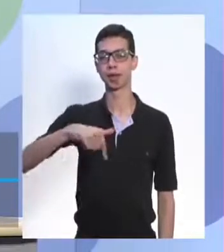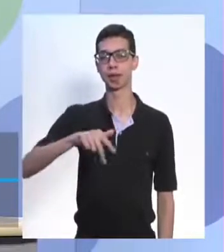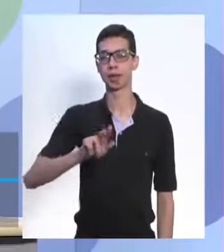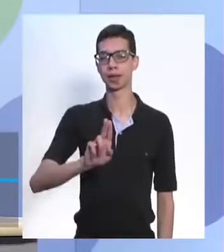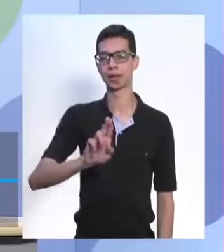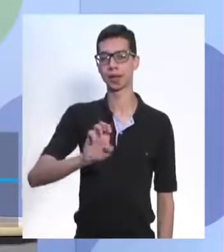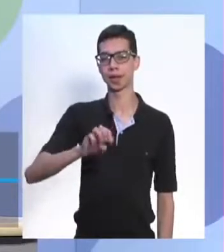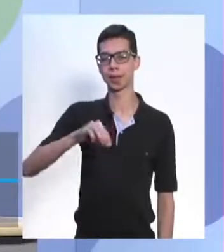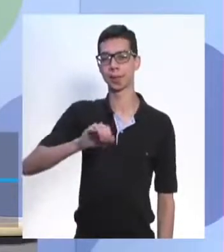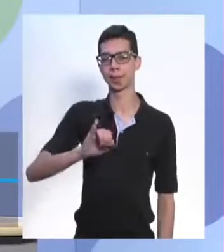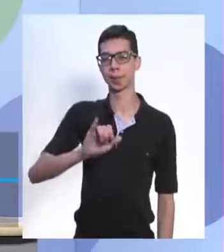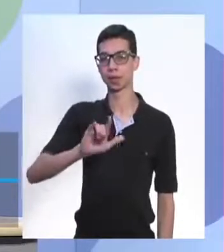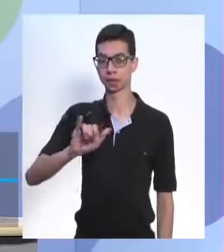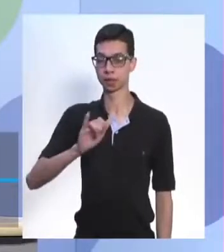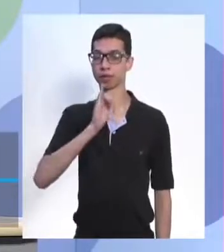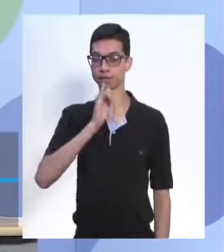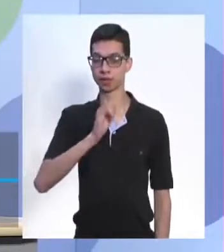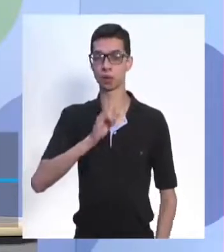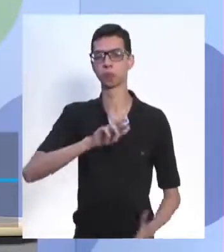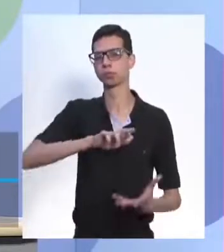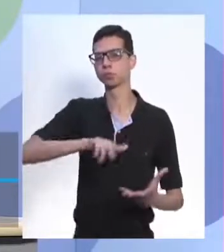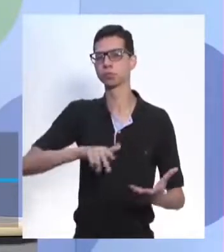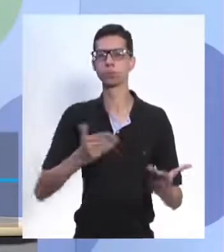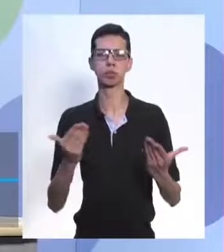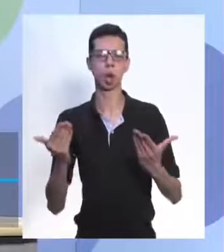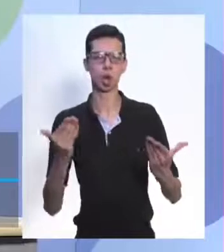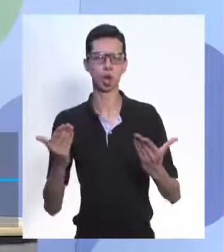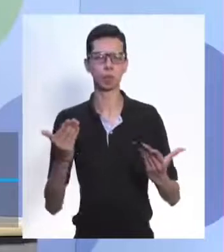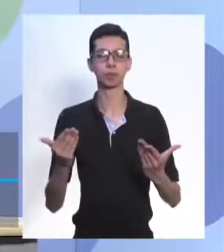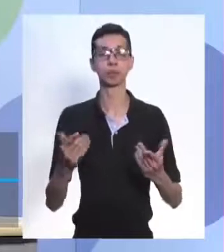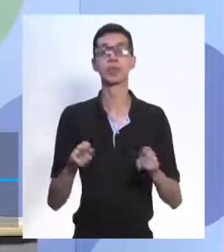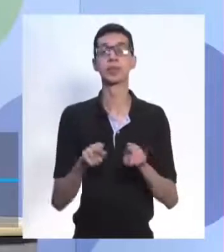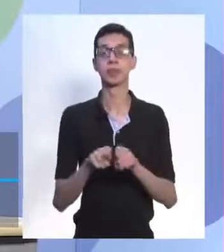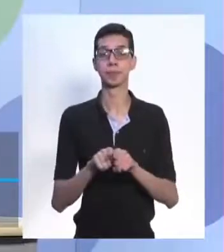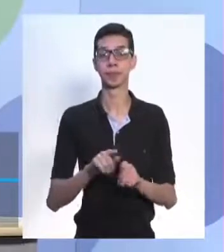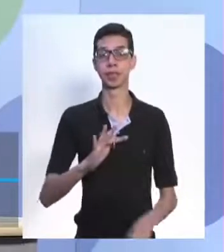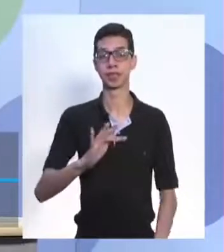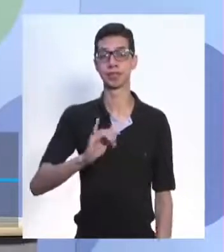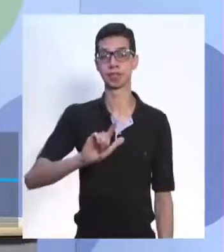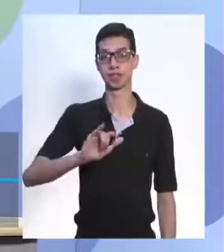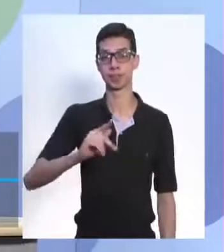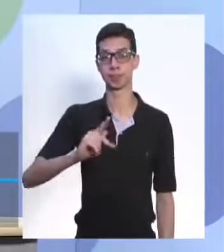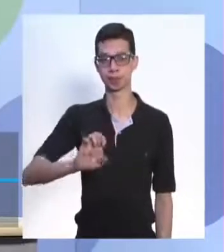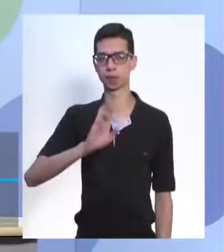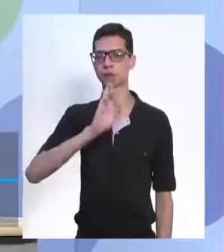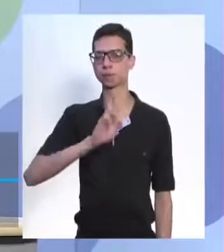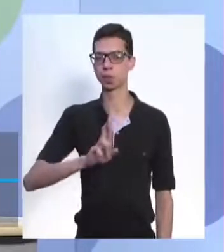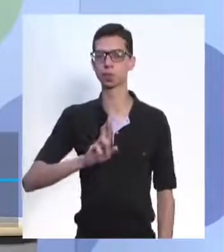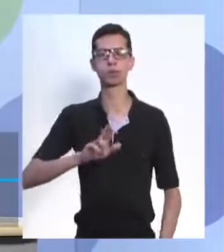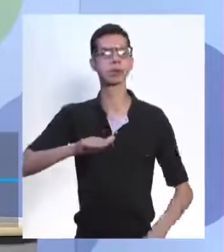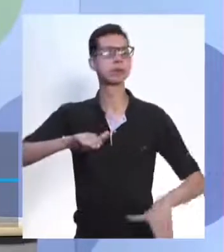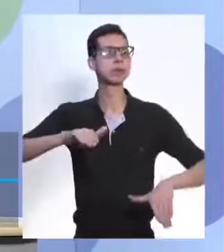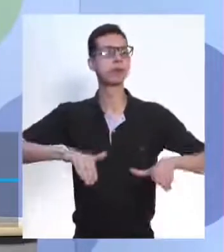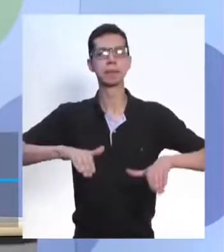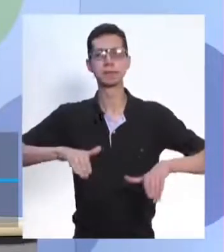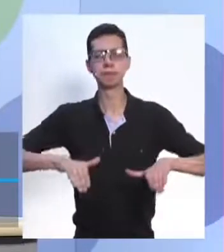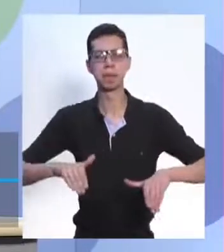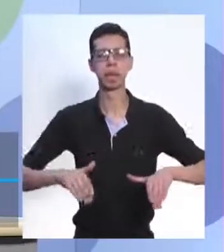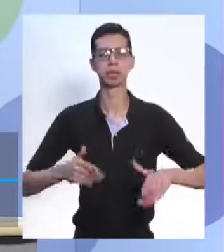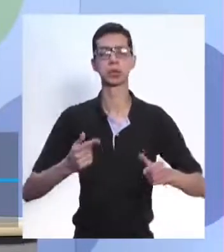proporcionalidade. O Felipe, a cada produto vendido recebe R$3. E aí tem uma galera,